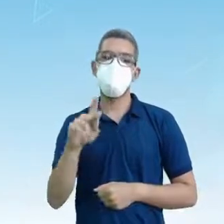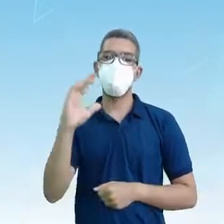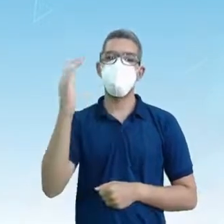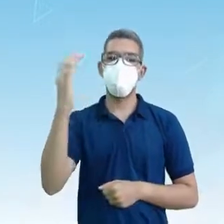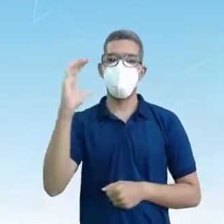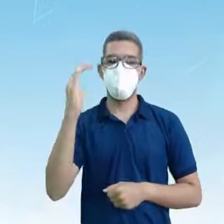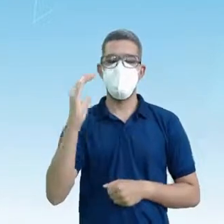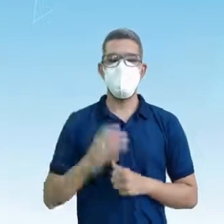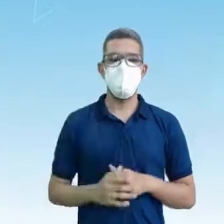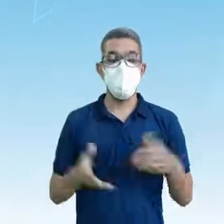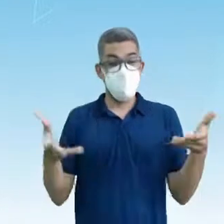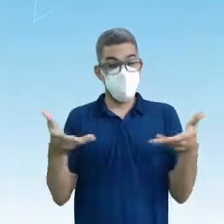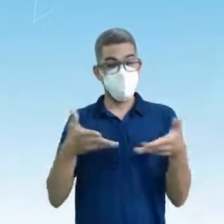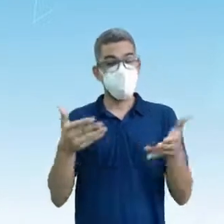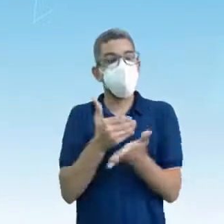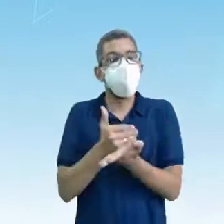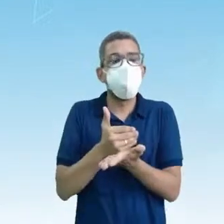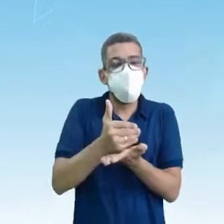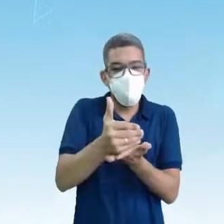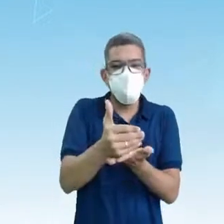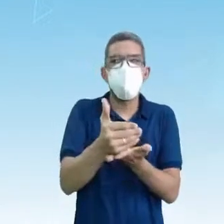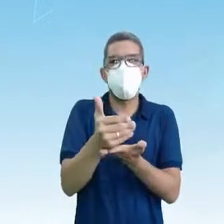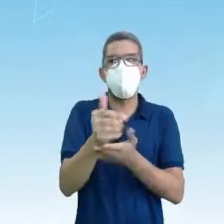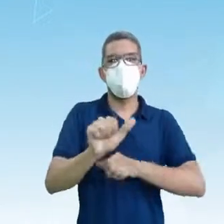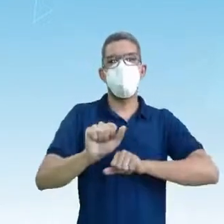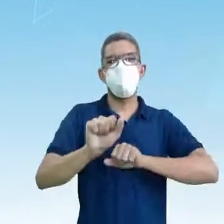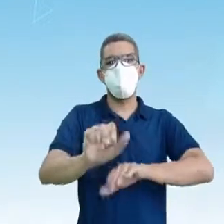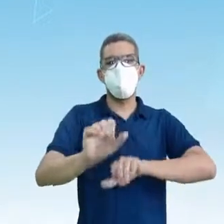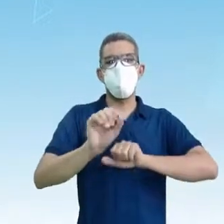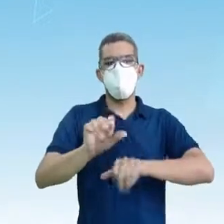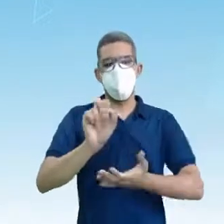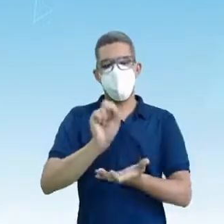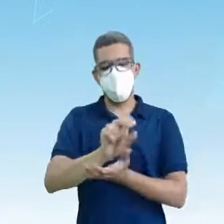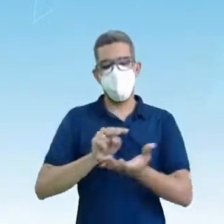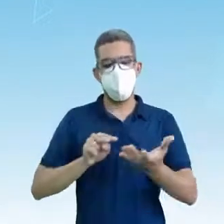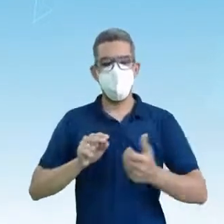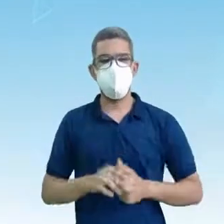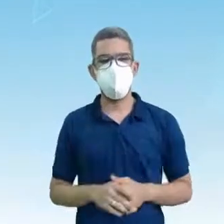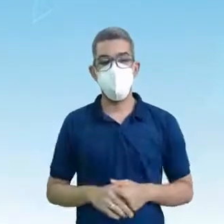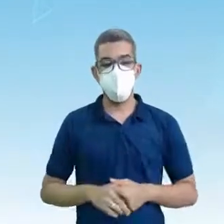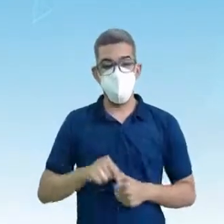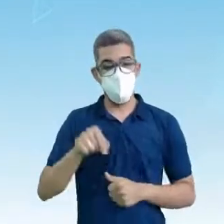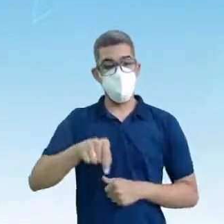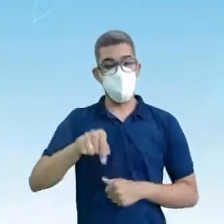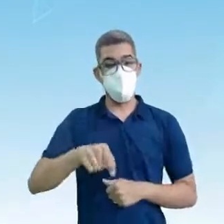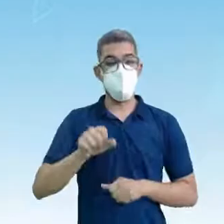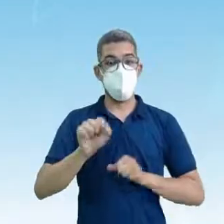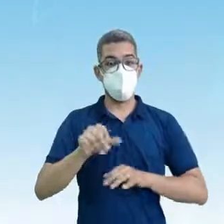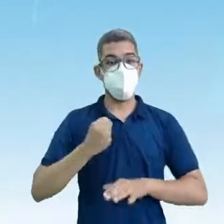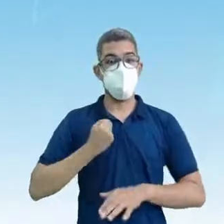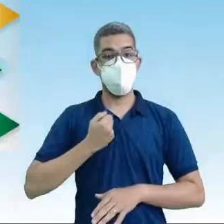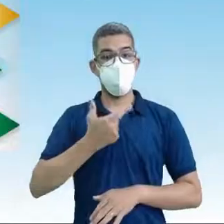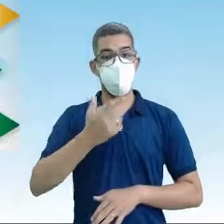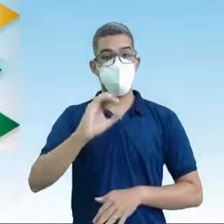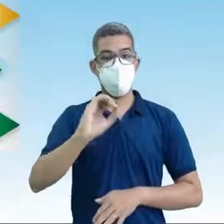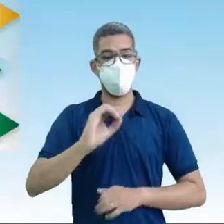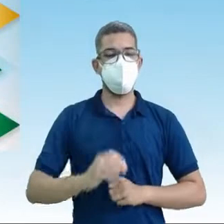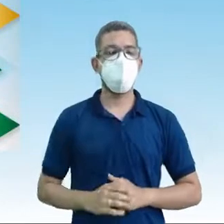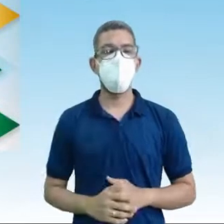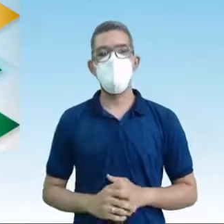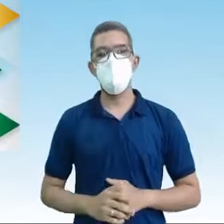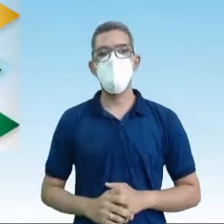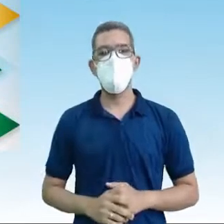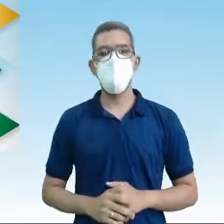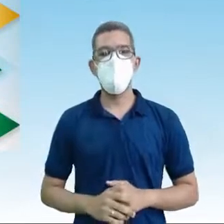ciências e hoje nós iremos começar mais uma aula do Educapé. A aula de hoje é a de número 20.